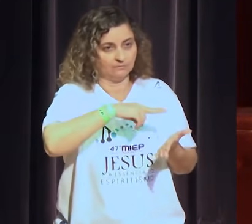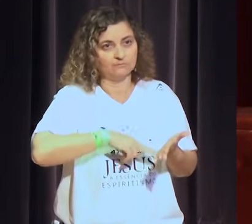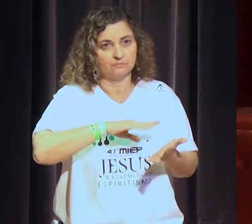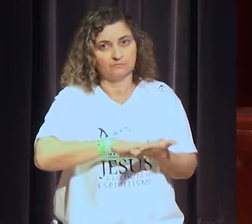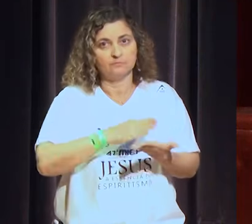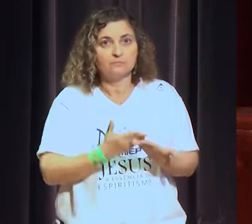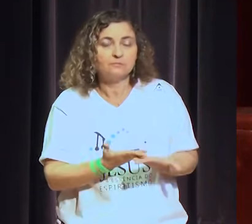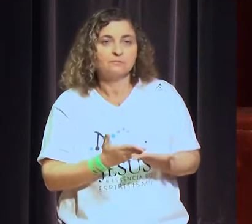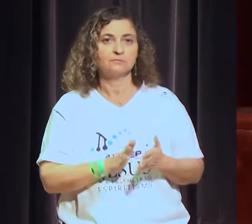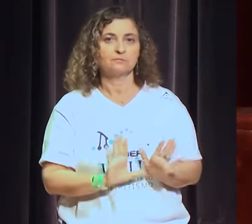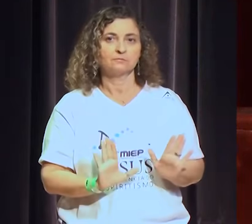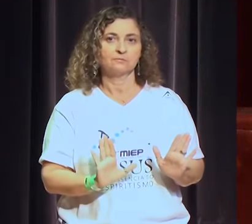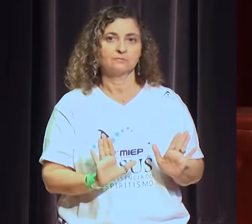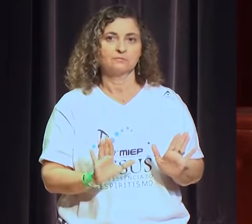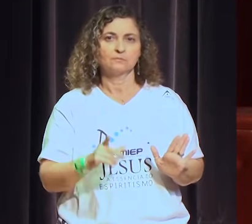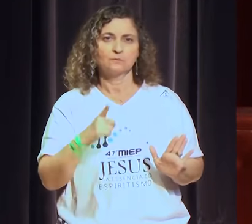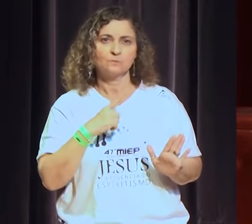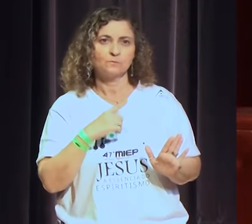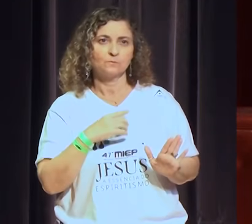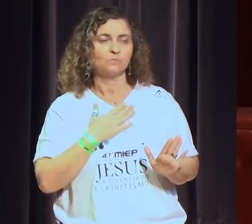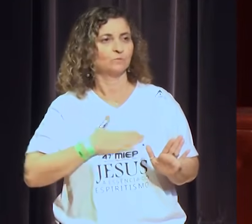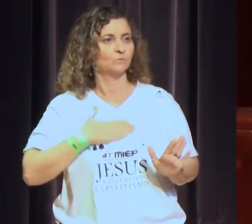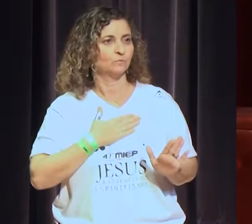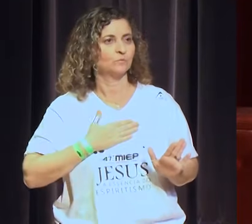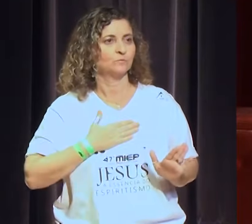Mas eu posso ler a poesia.